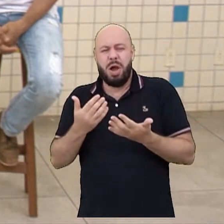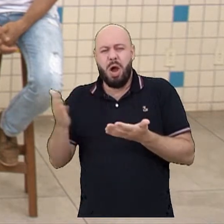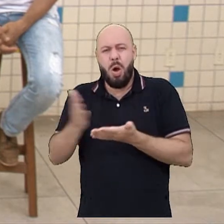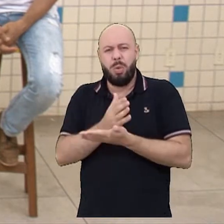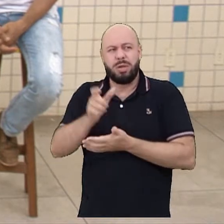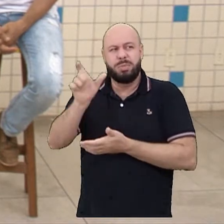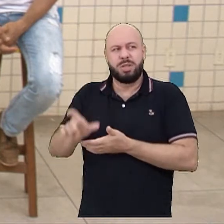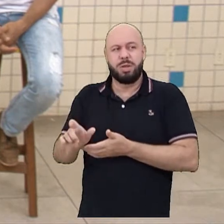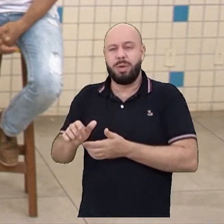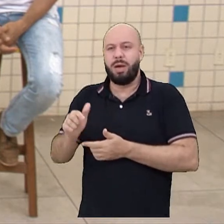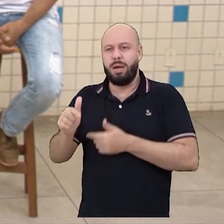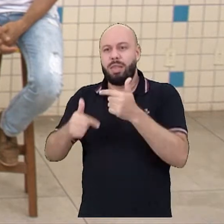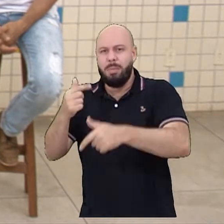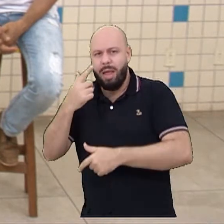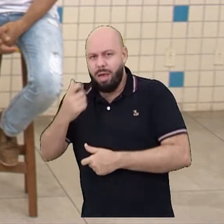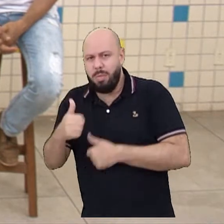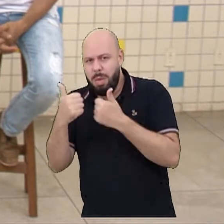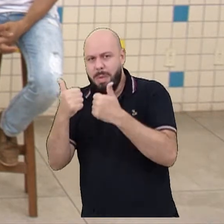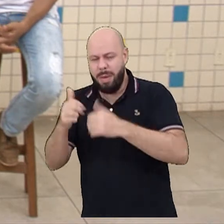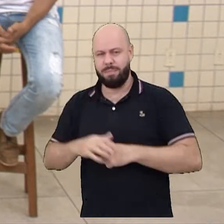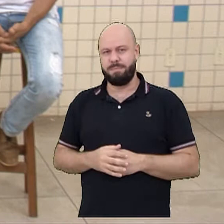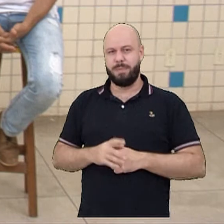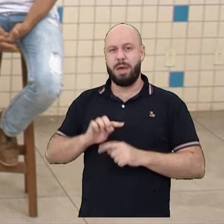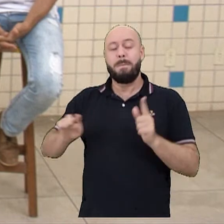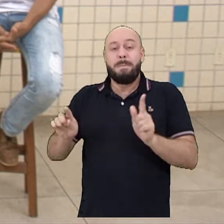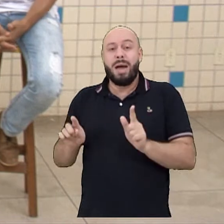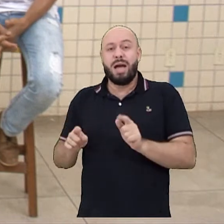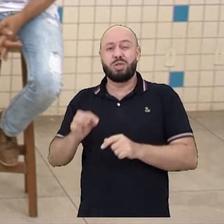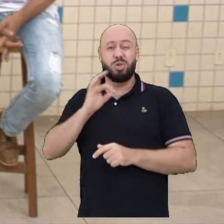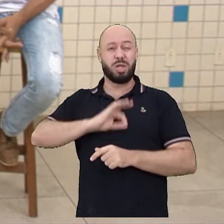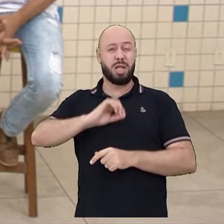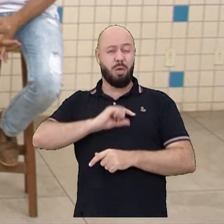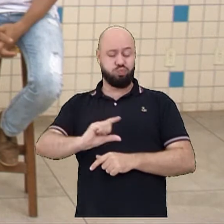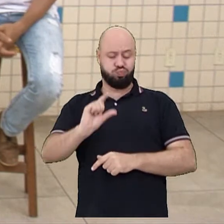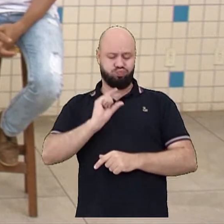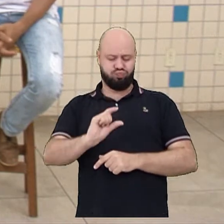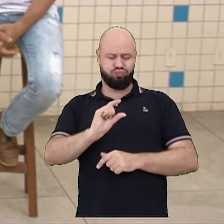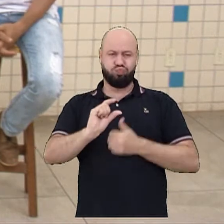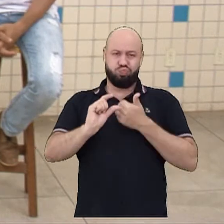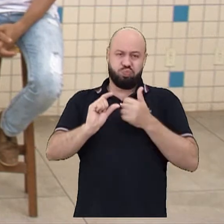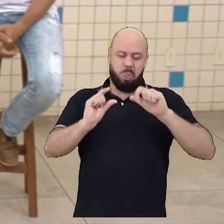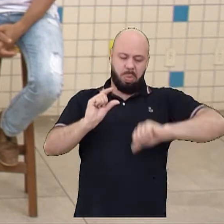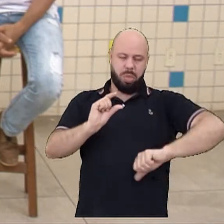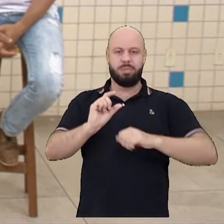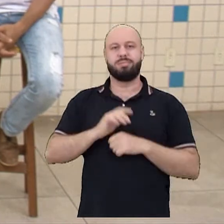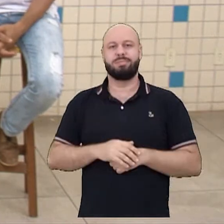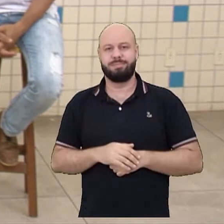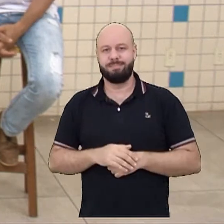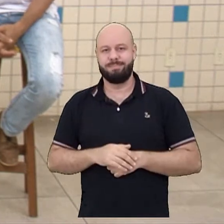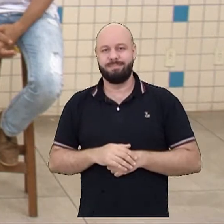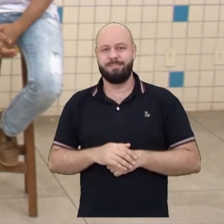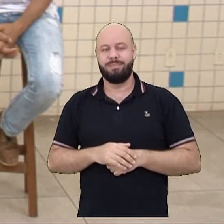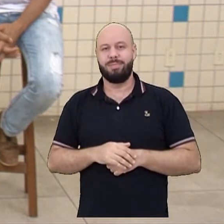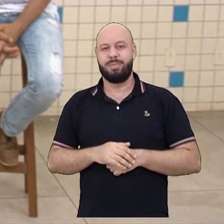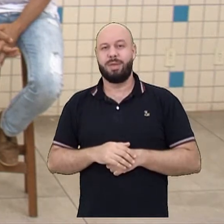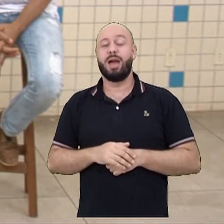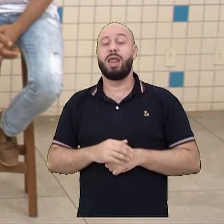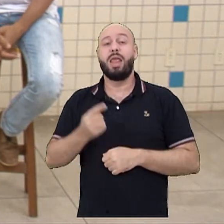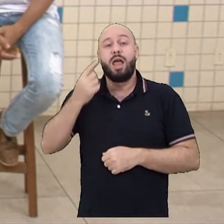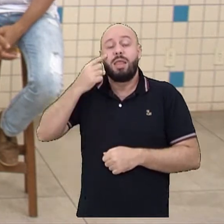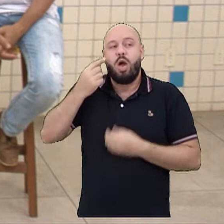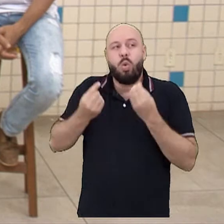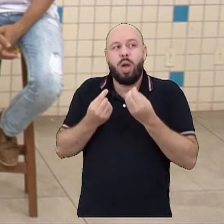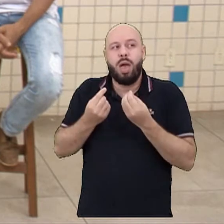seu trabalho é interessante, né? É legal, mas o salário não é bom, né? A remuneração não é boa. Então, ou seja, a ideia de